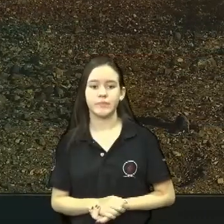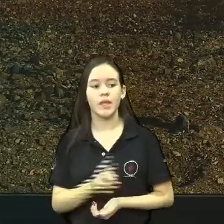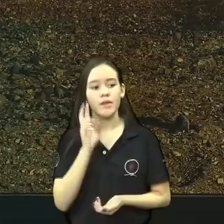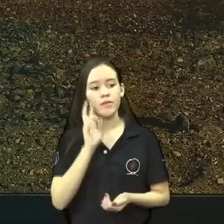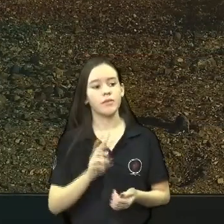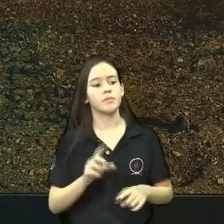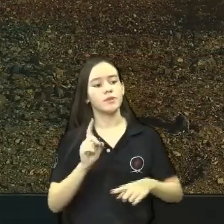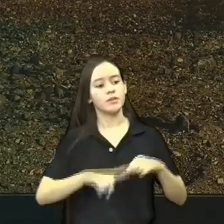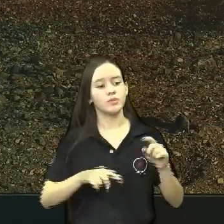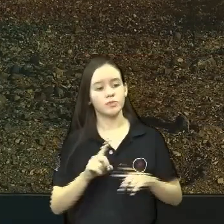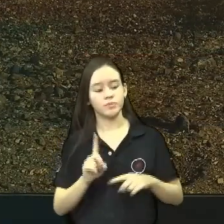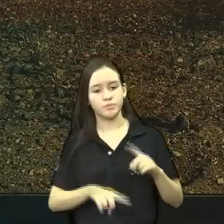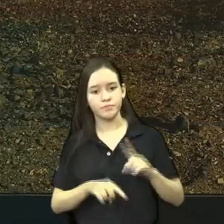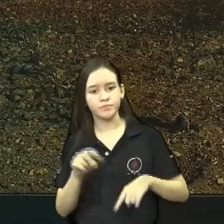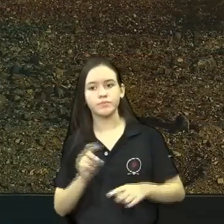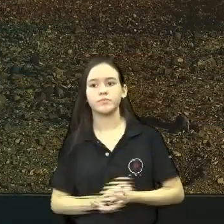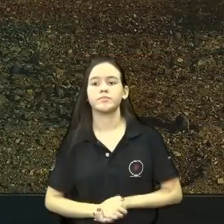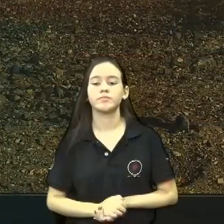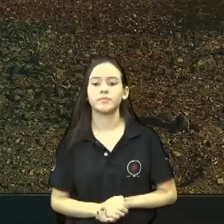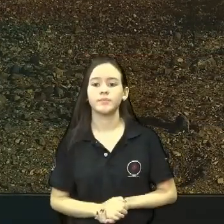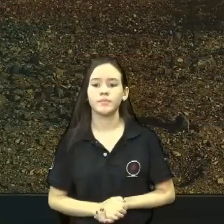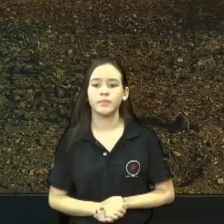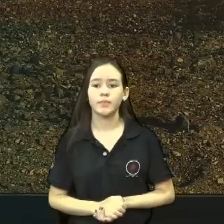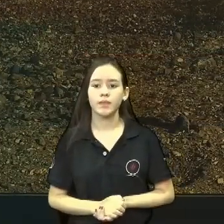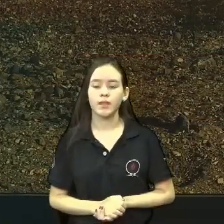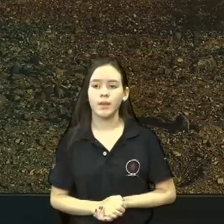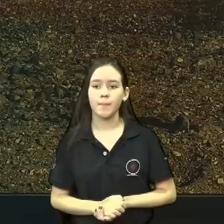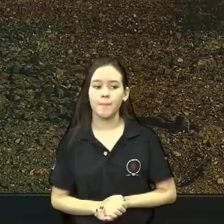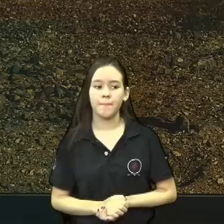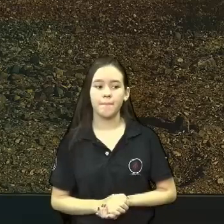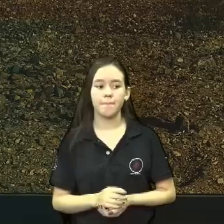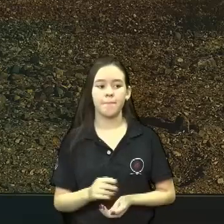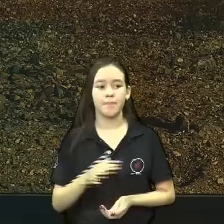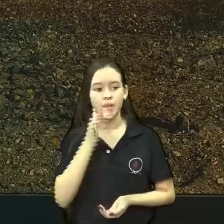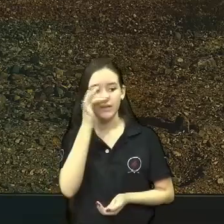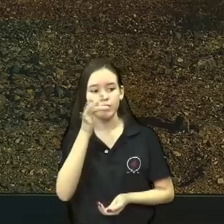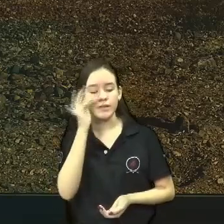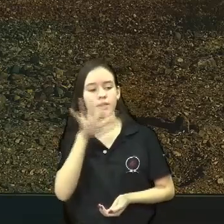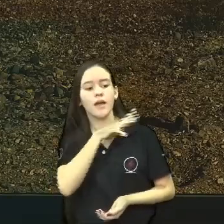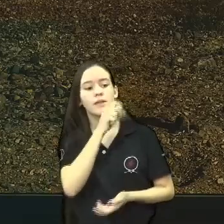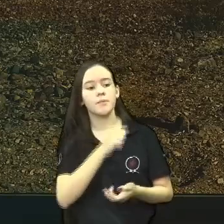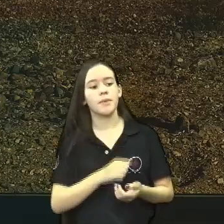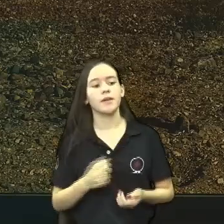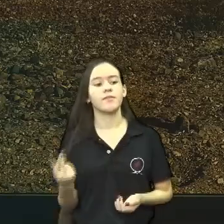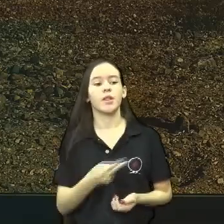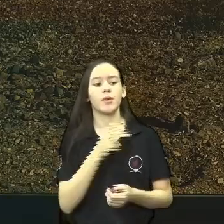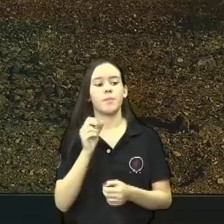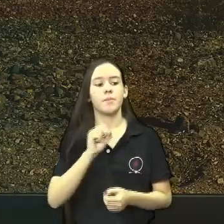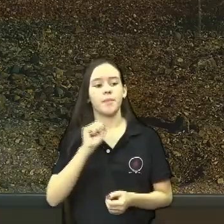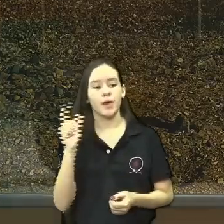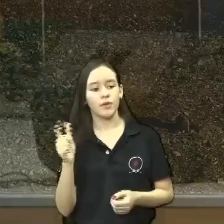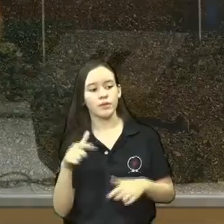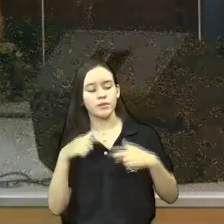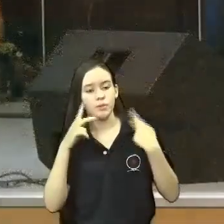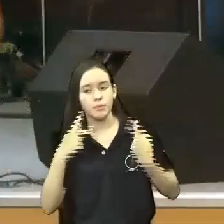mundo plantas e animais valem mais do que ser humano